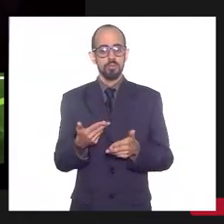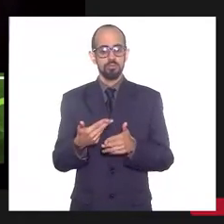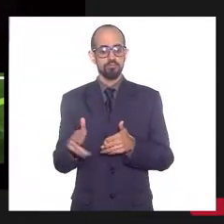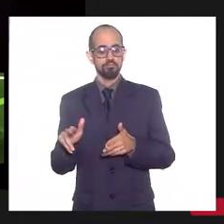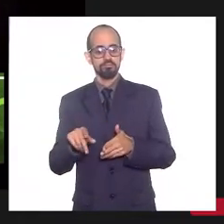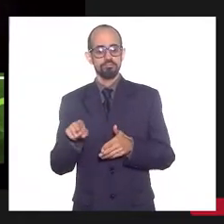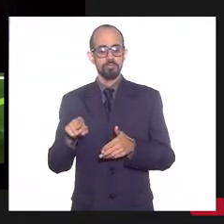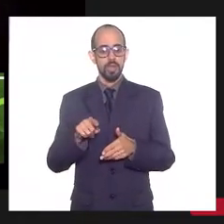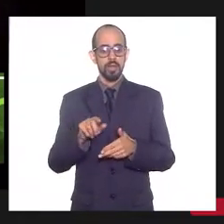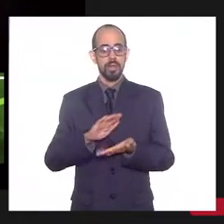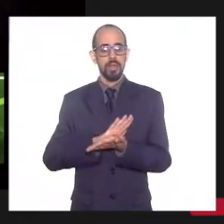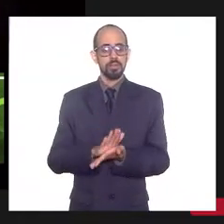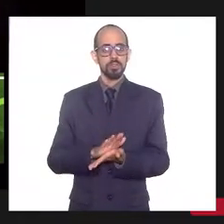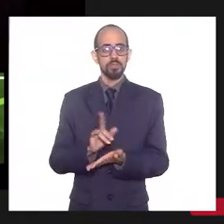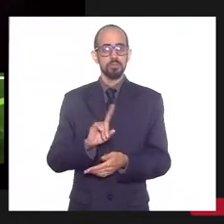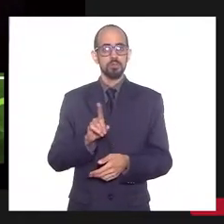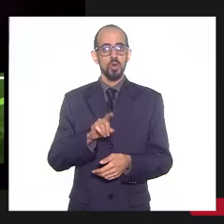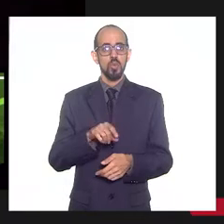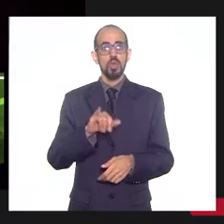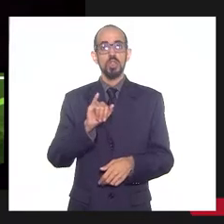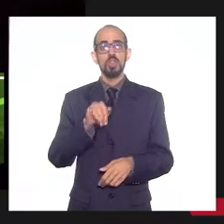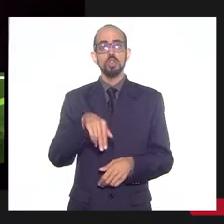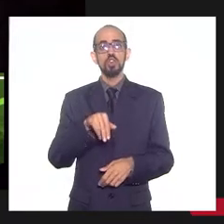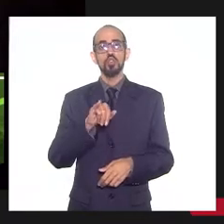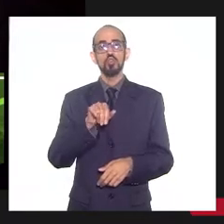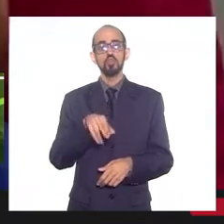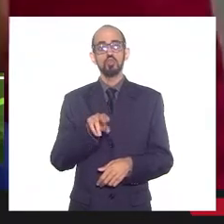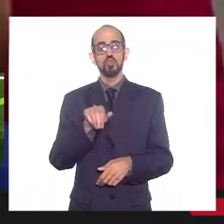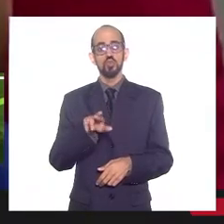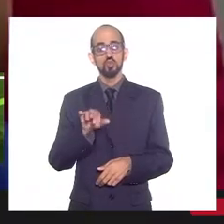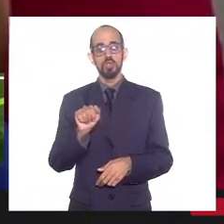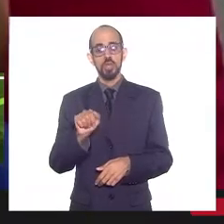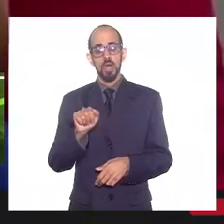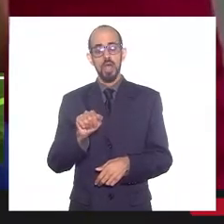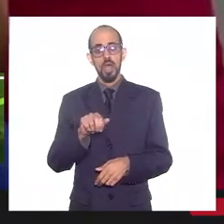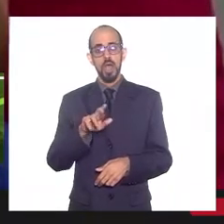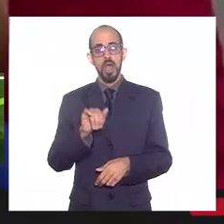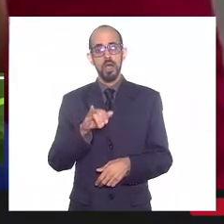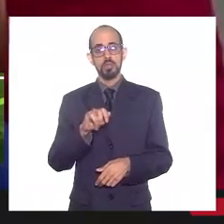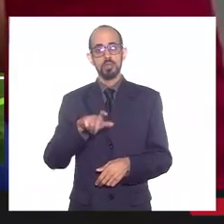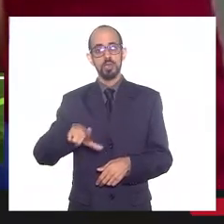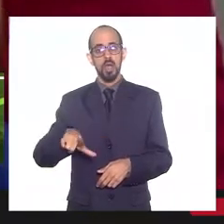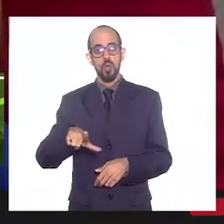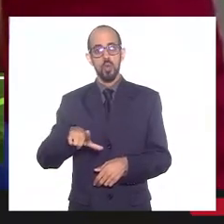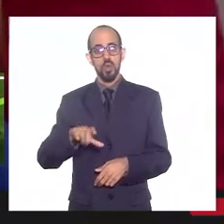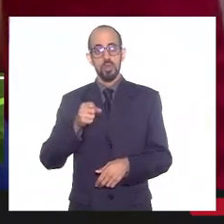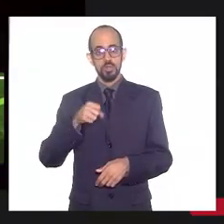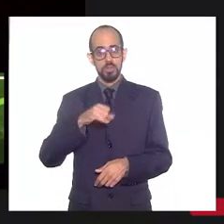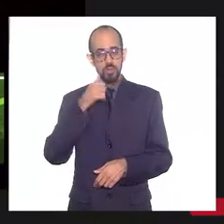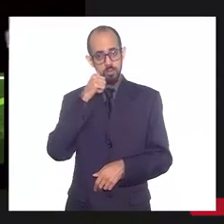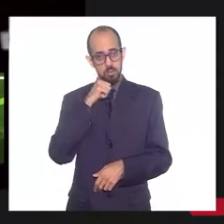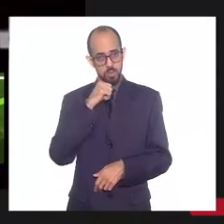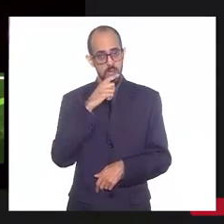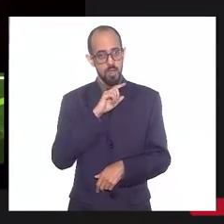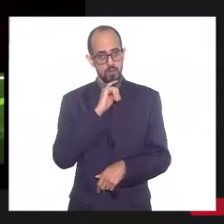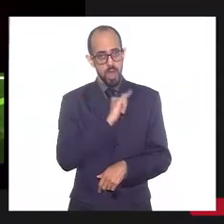não é racismo é em Julho racial se você for mulher e for lá denunciado pelo